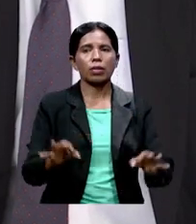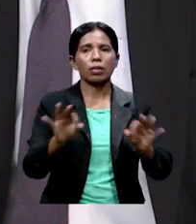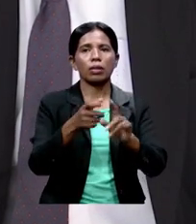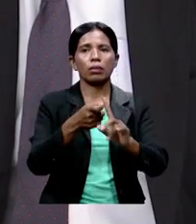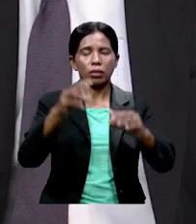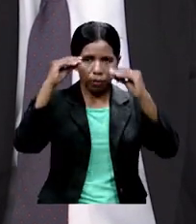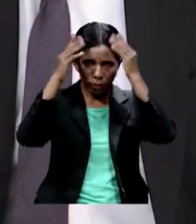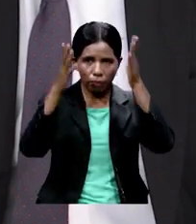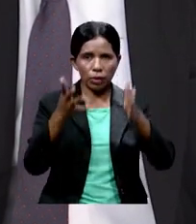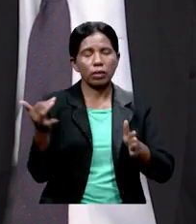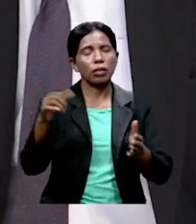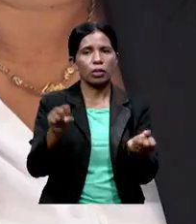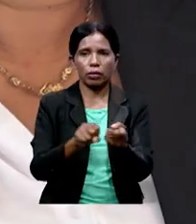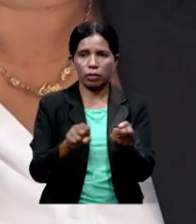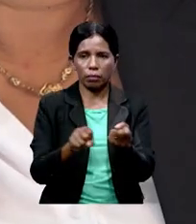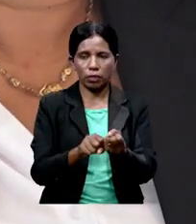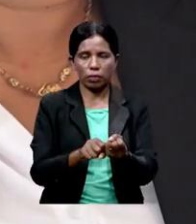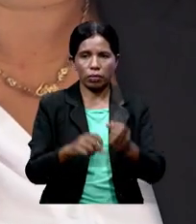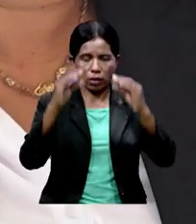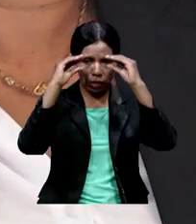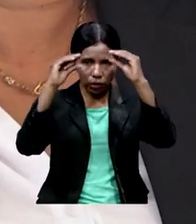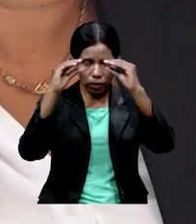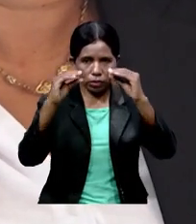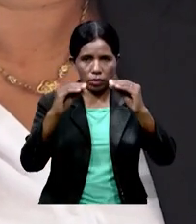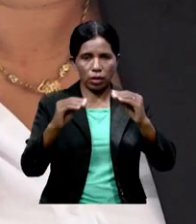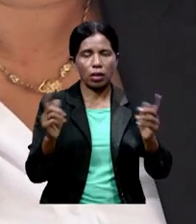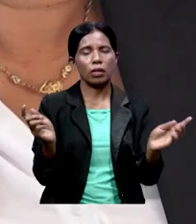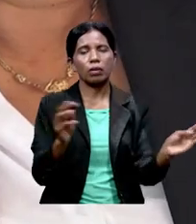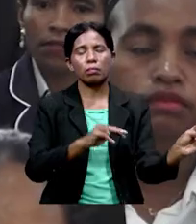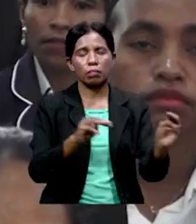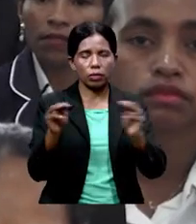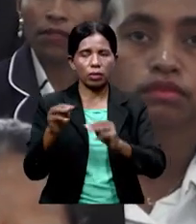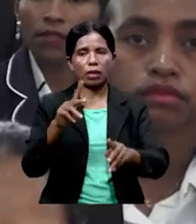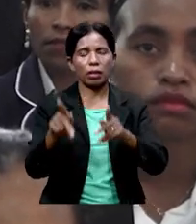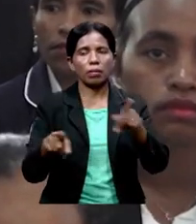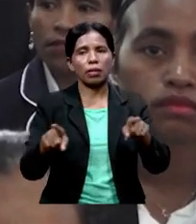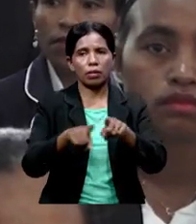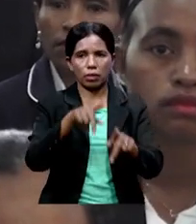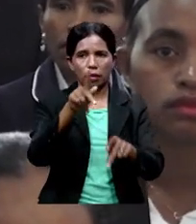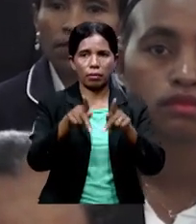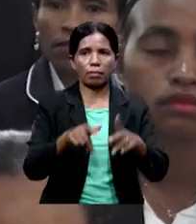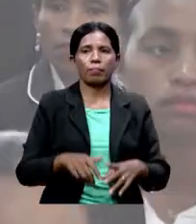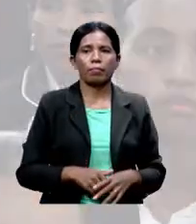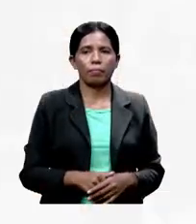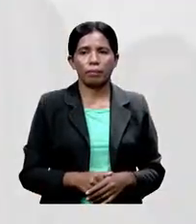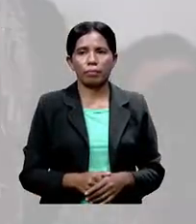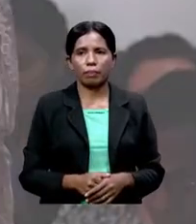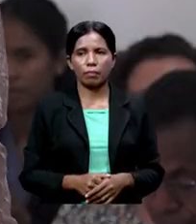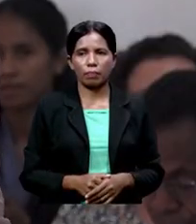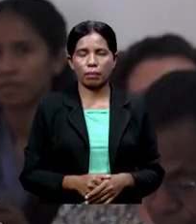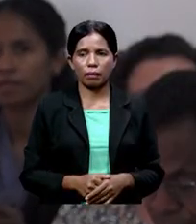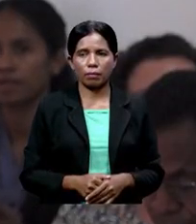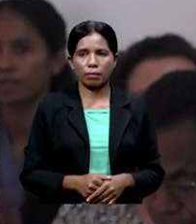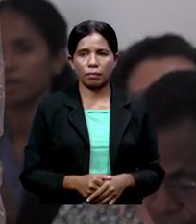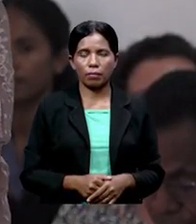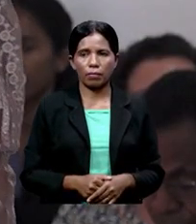professor Sira e a contribuição ori educa no transforma ema sai ema. Todos nós estamos conscientes